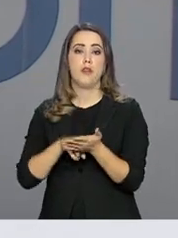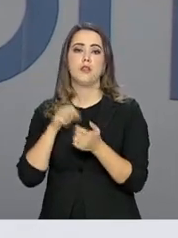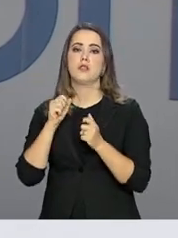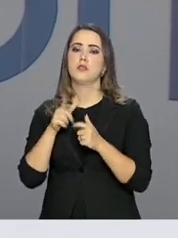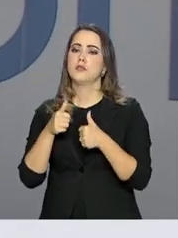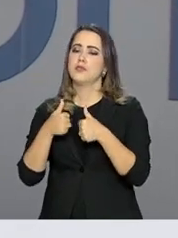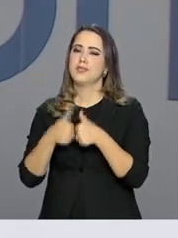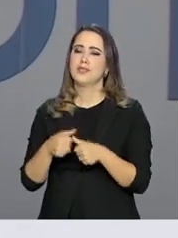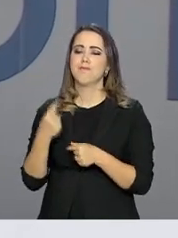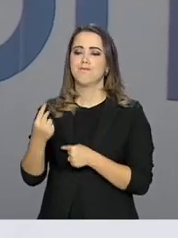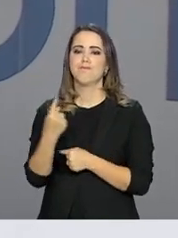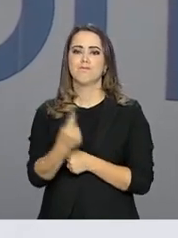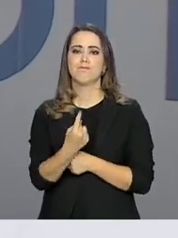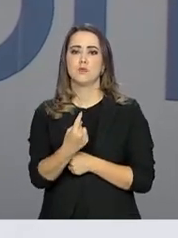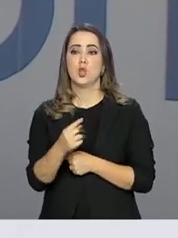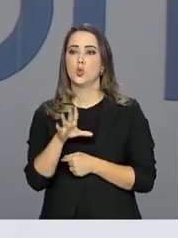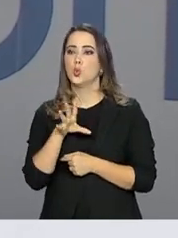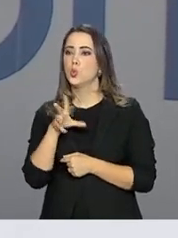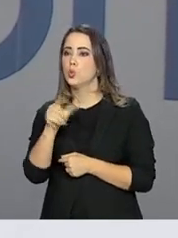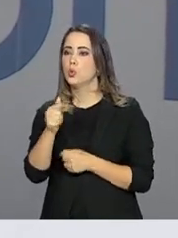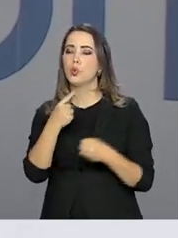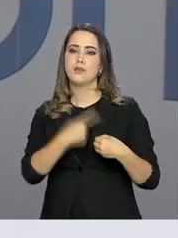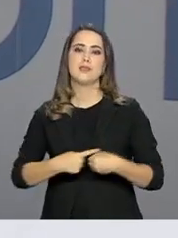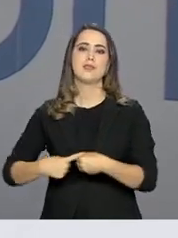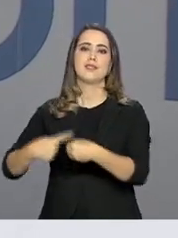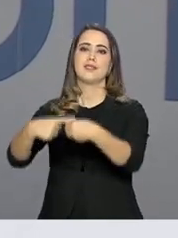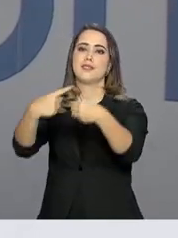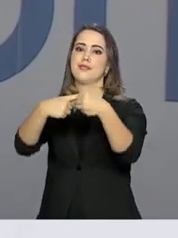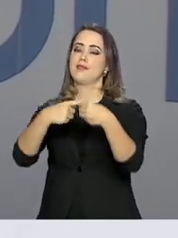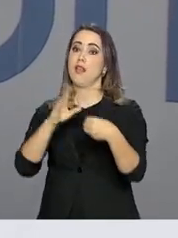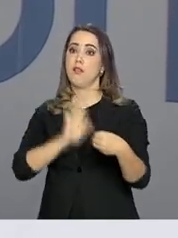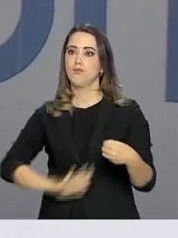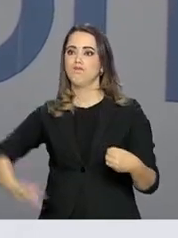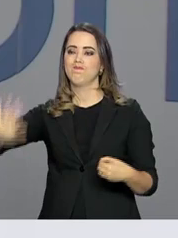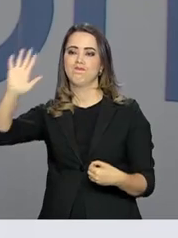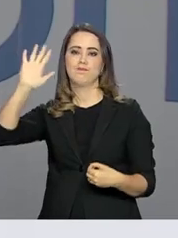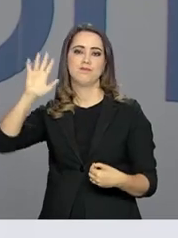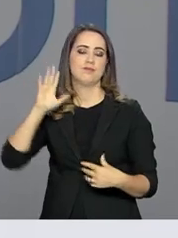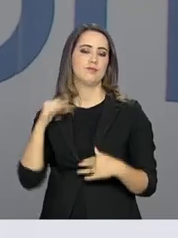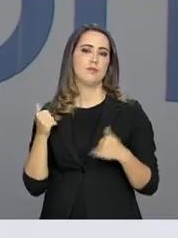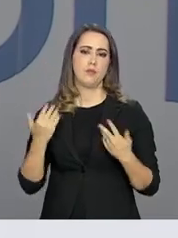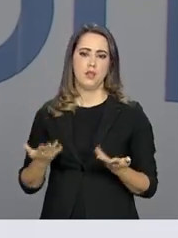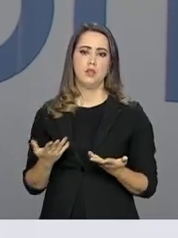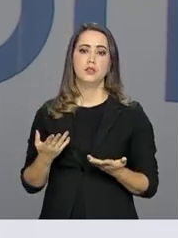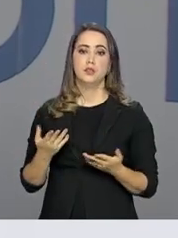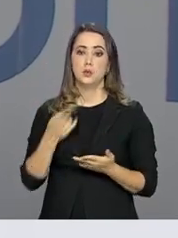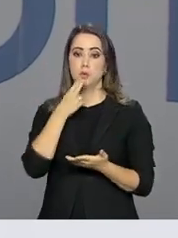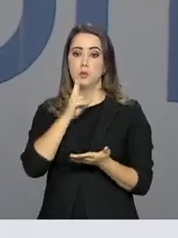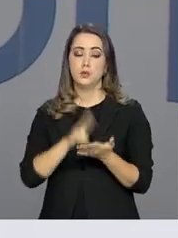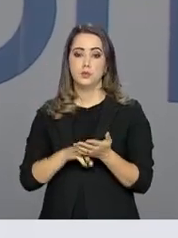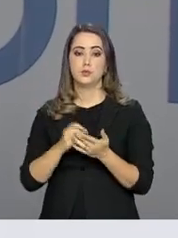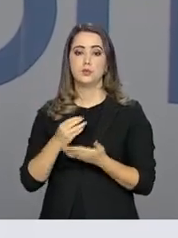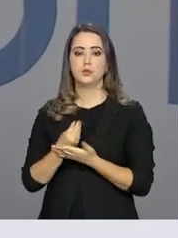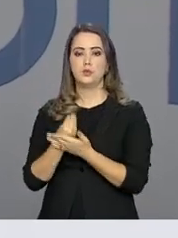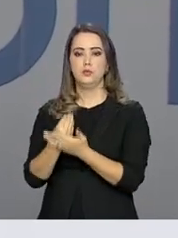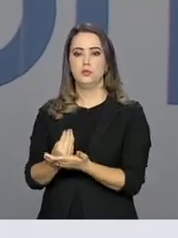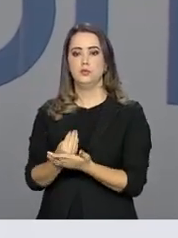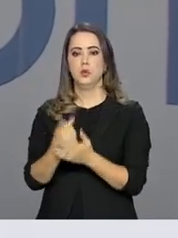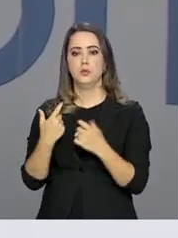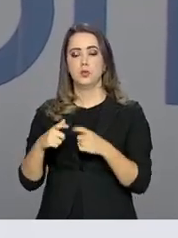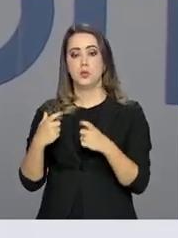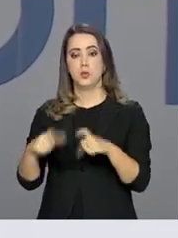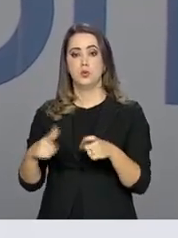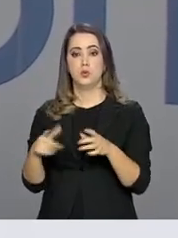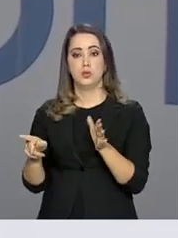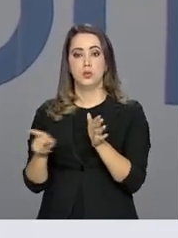presentes em cada um dos 5.565 municípios do país dessa forma o correio pode prestar esse serviço pode ser o balcão de